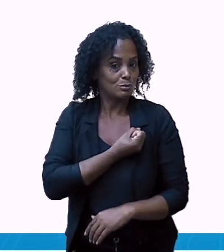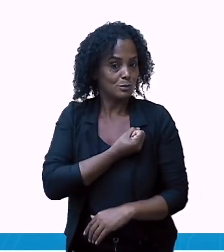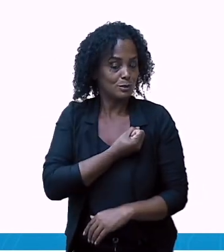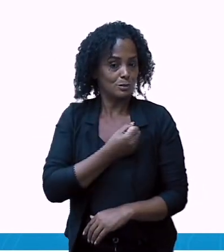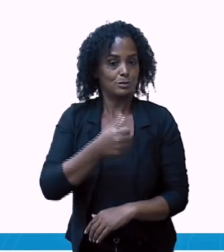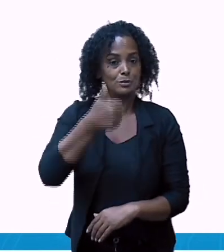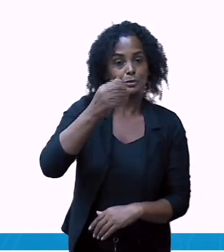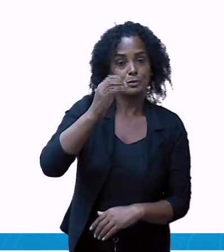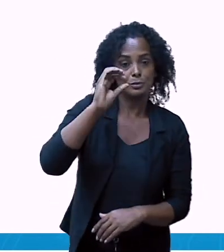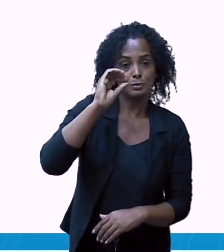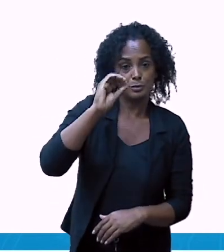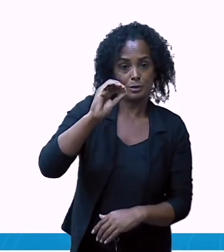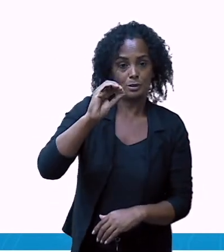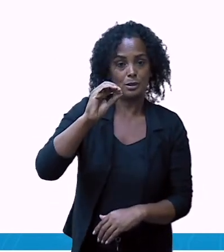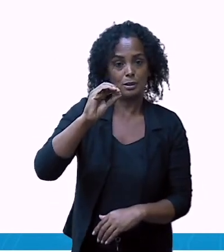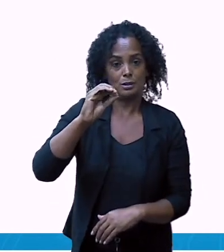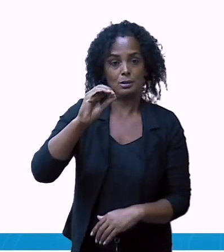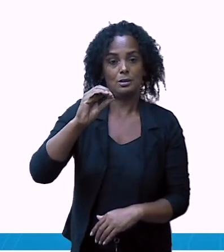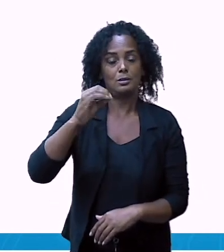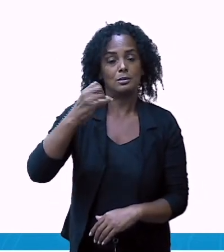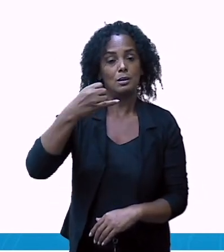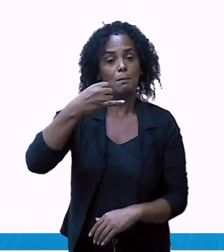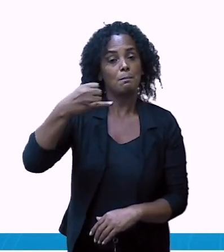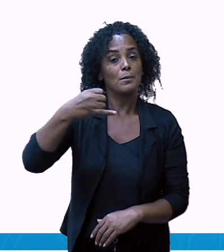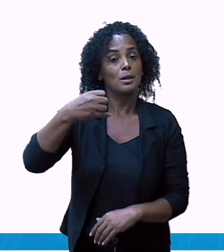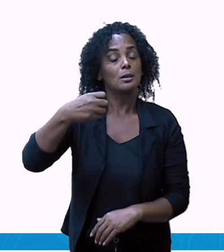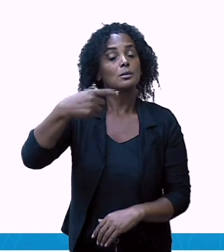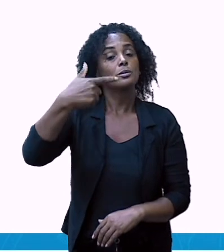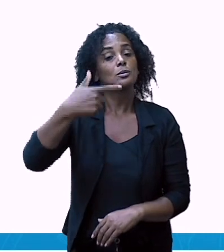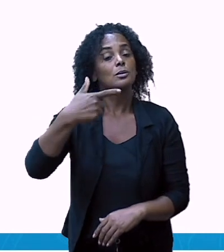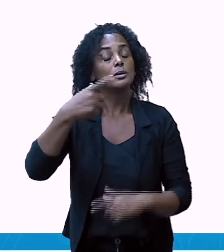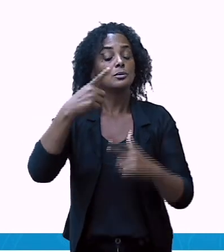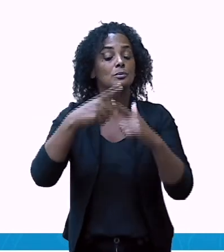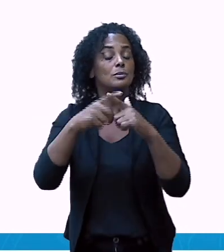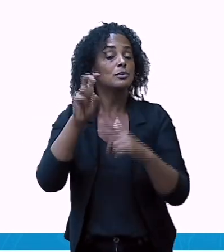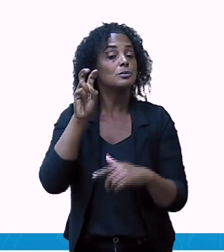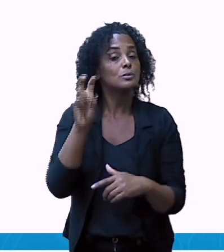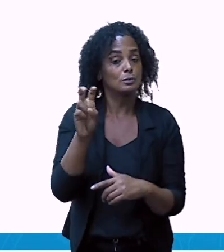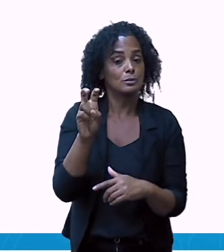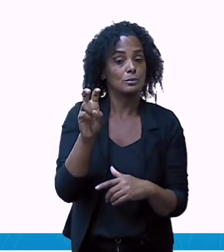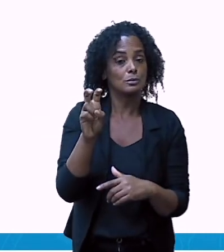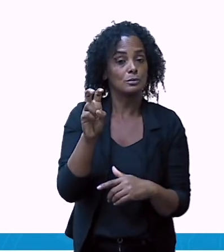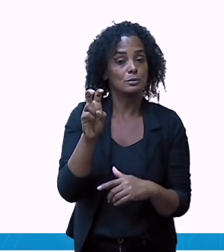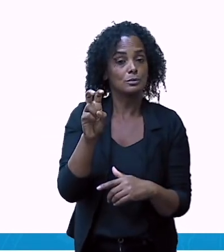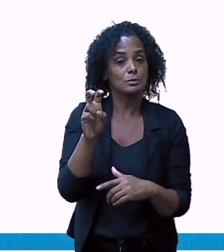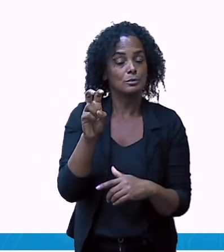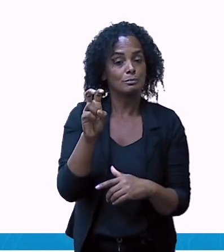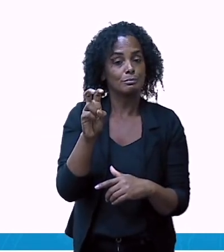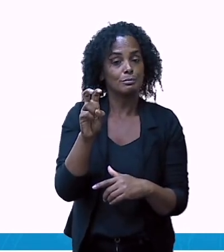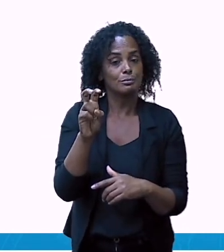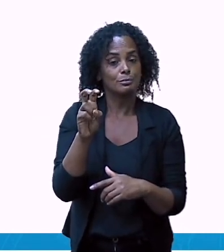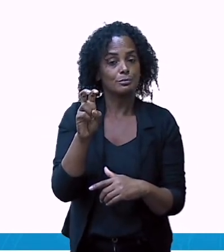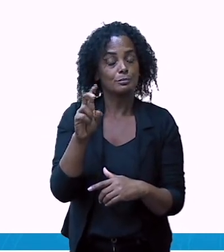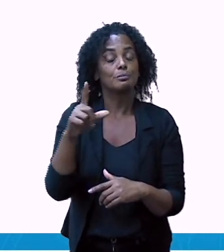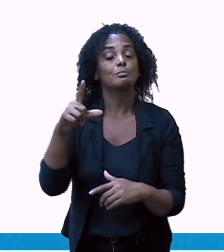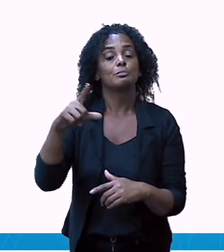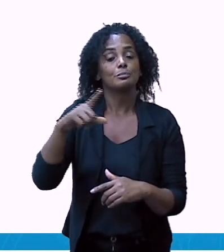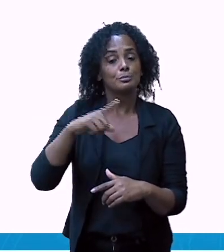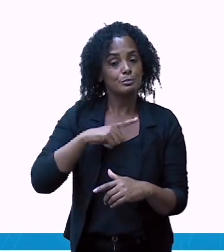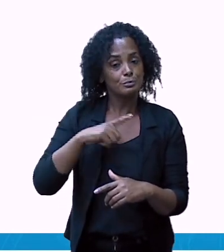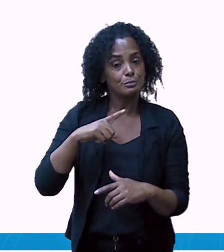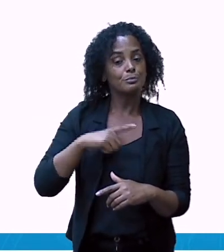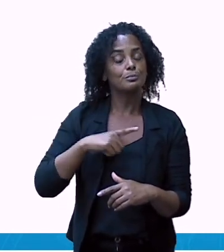expressão numérica. 2 vezes 5. Olha, agora ainda tem uma